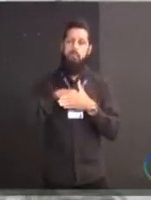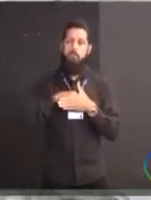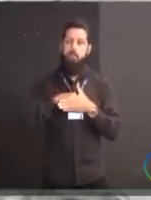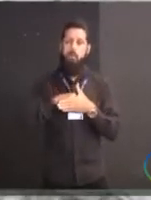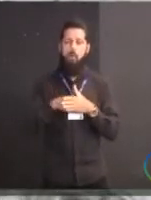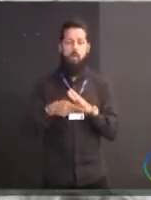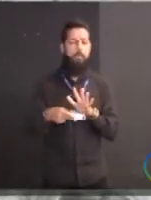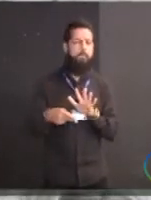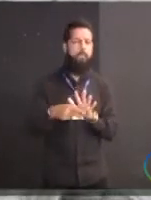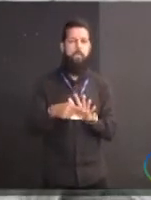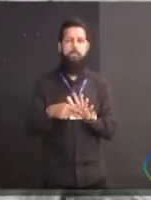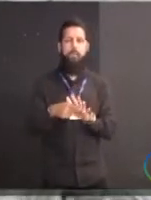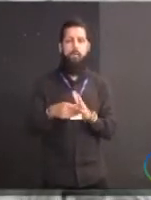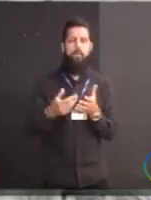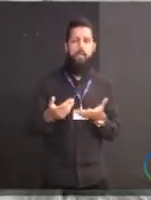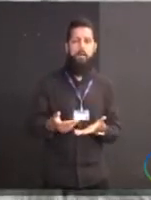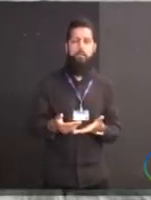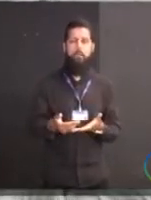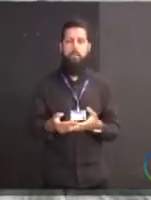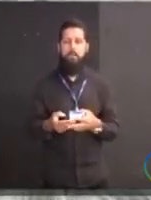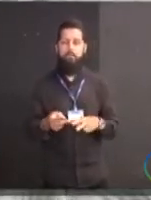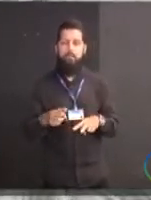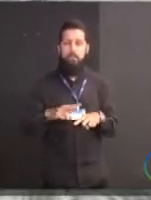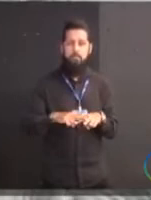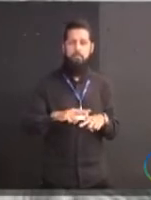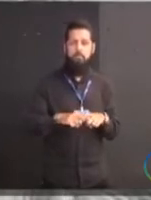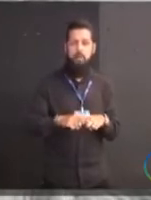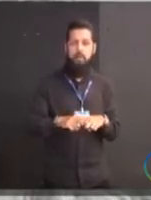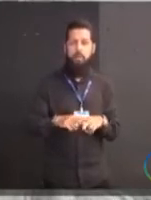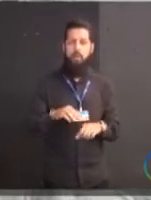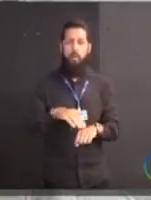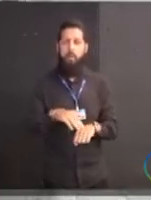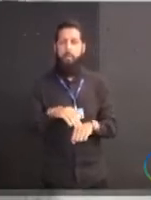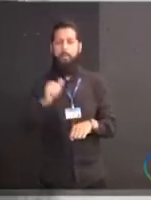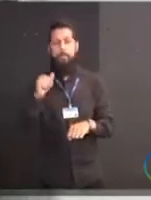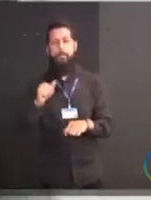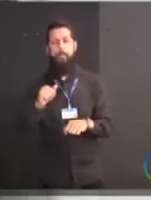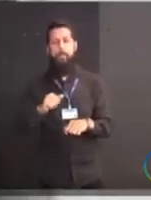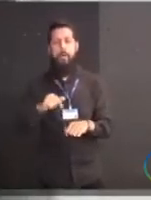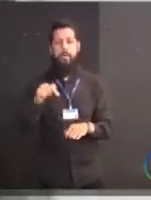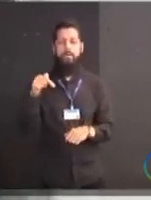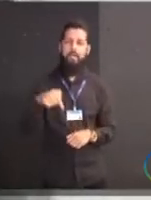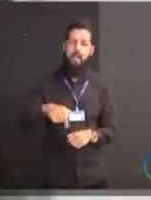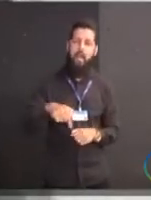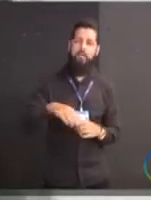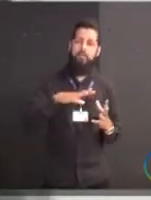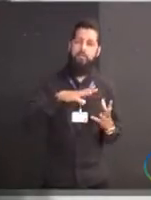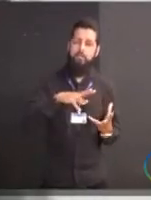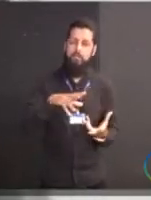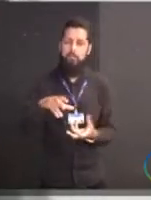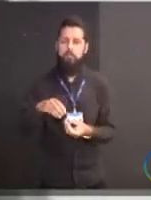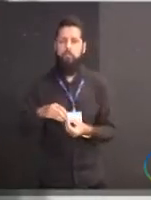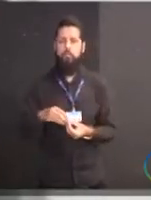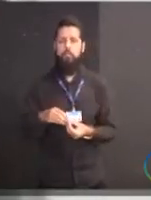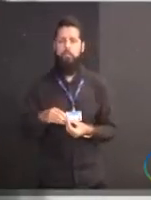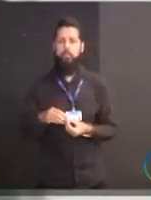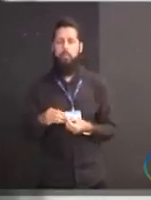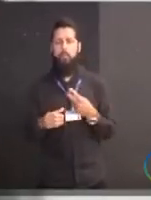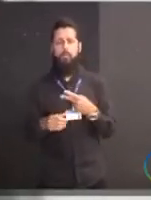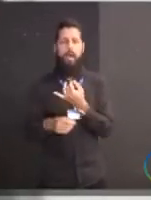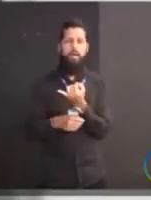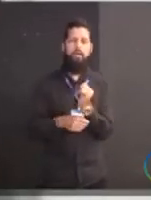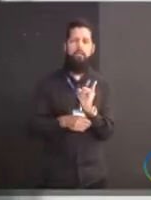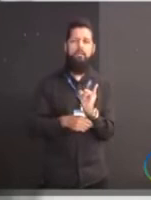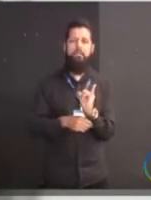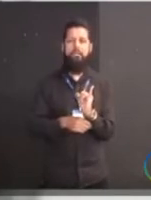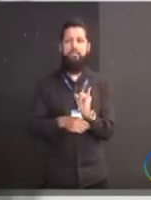ao ambiente de serviço mais ativo na crosta do mundo, para se ocupar de